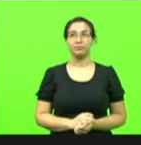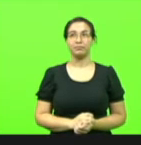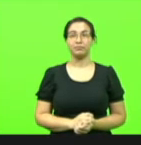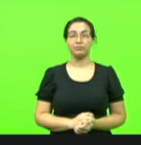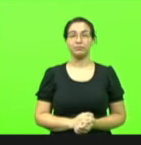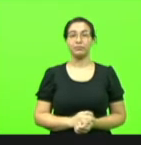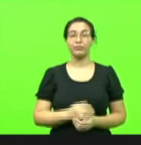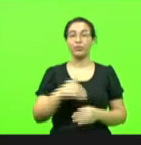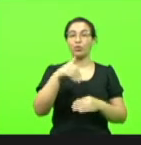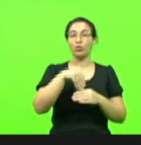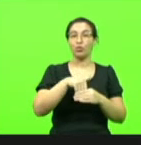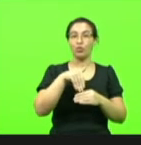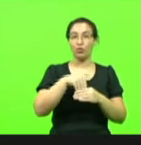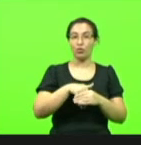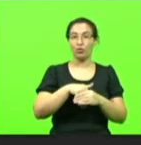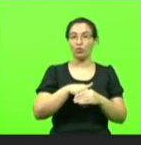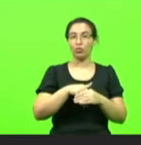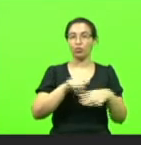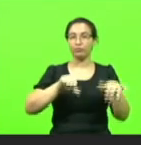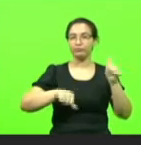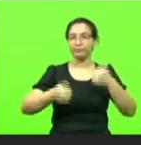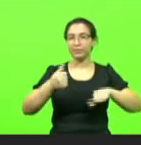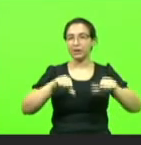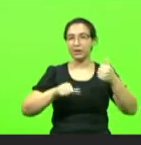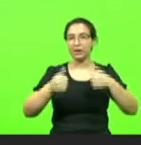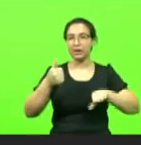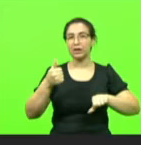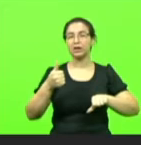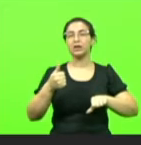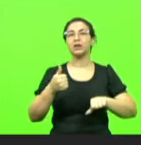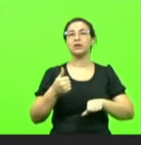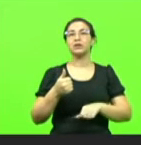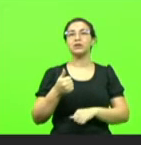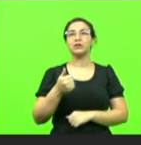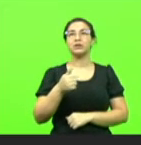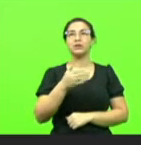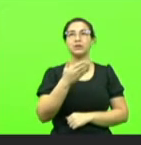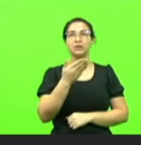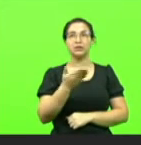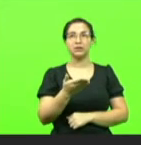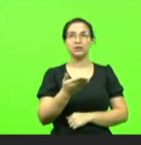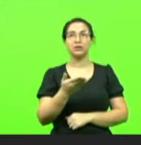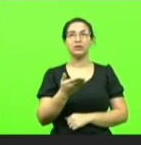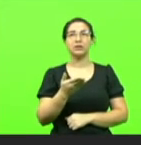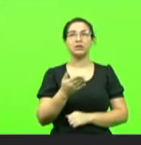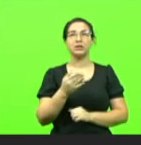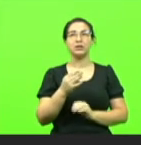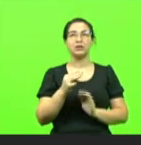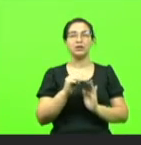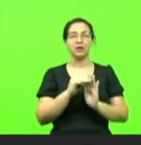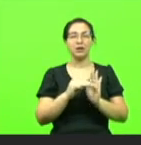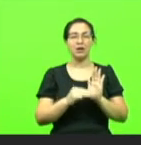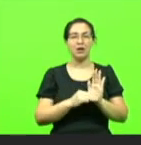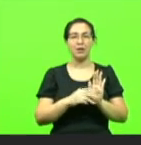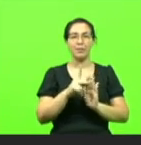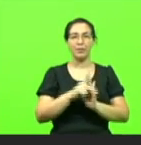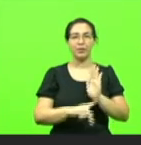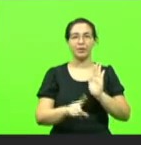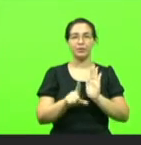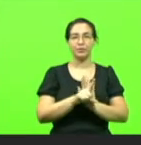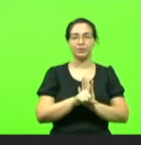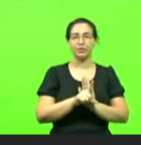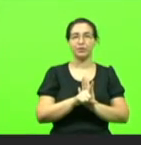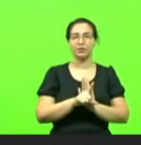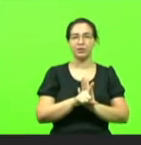meu gosto análise da Bíblia desse colegiado observa-se na medida usada pelo projeto de lei